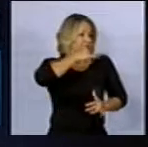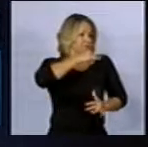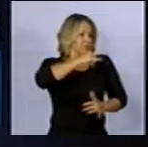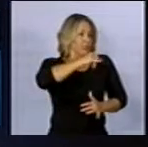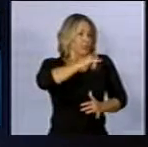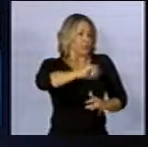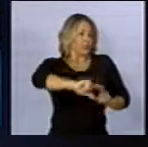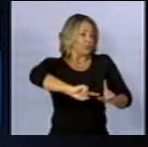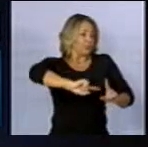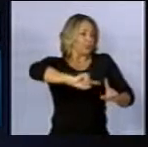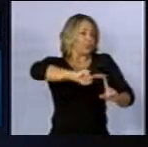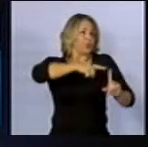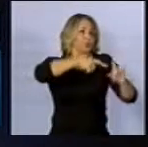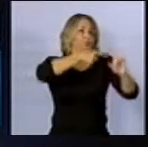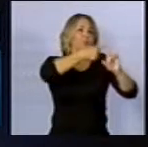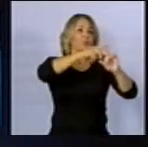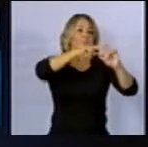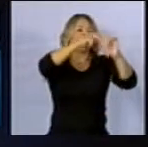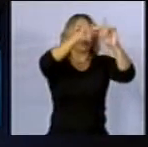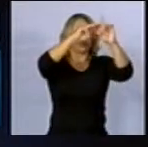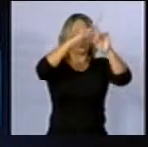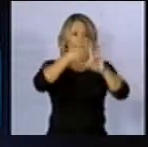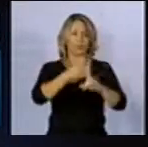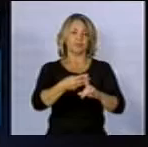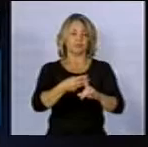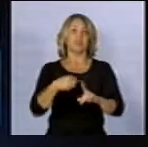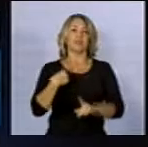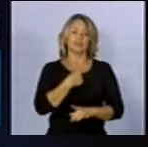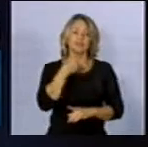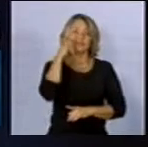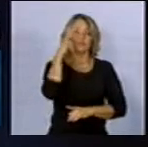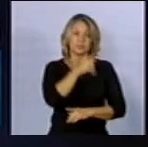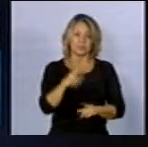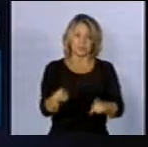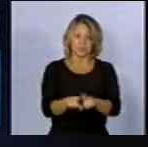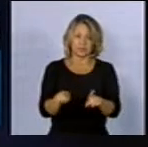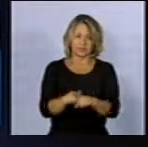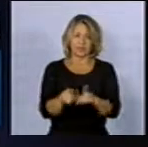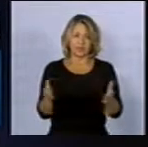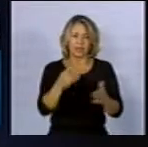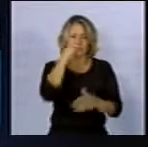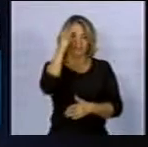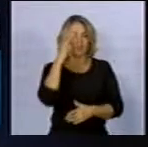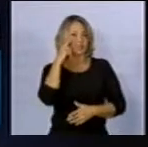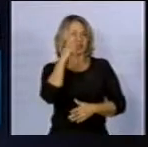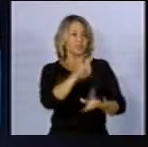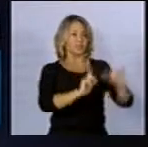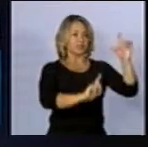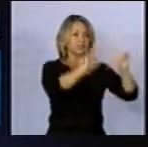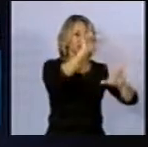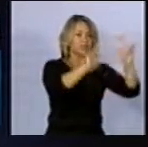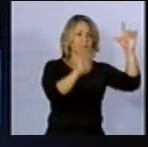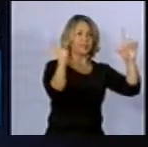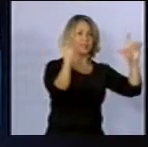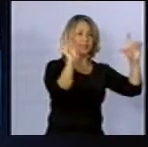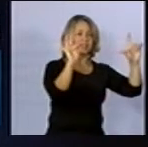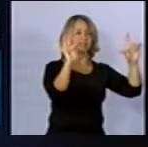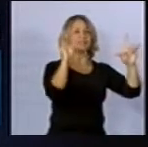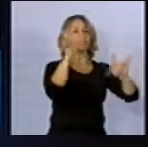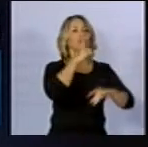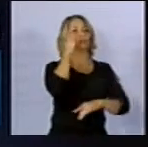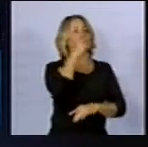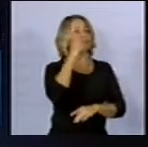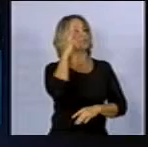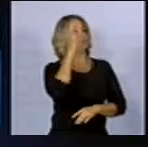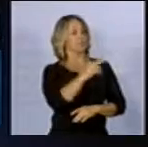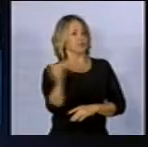eletrovolts e estamos aí nós vimos quem assistiu Fantástico domingo viu uma coisa nova